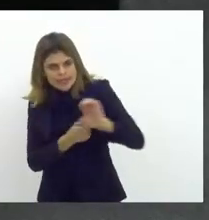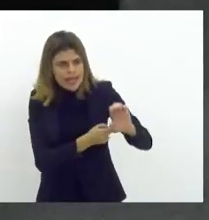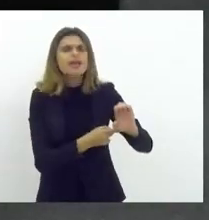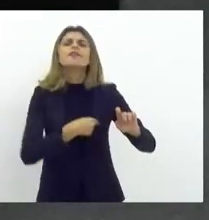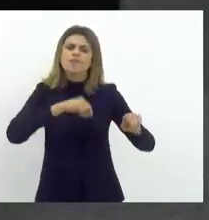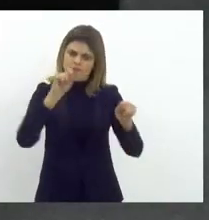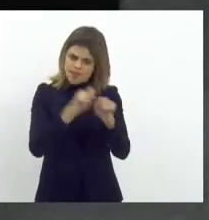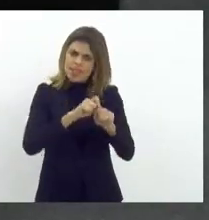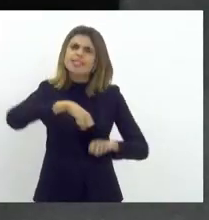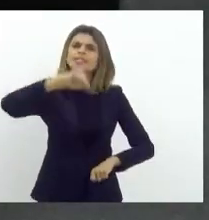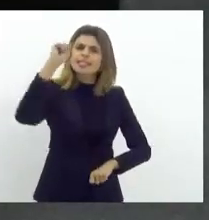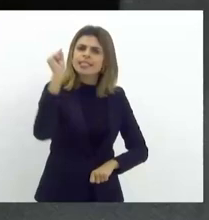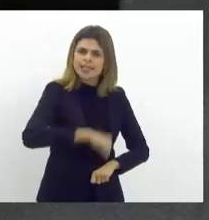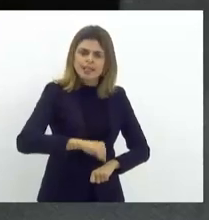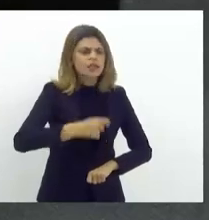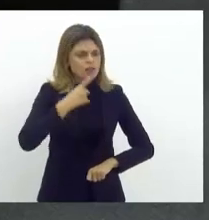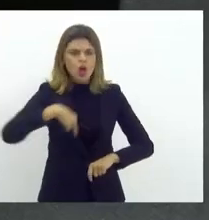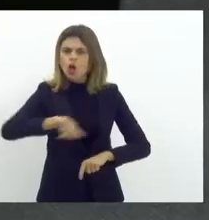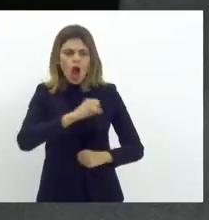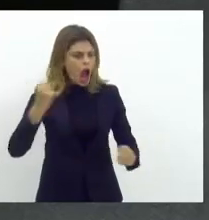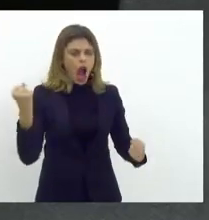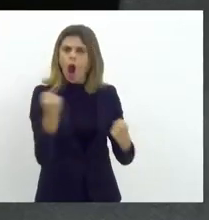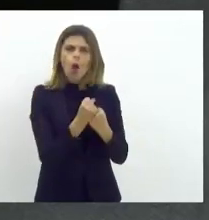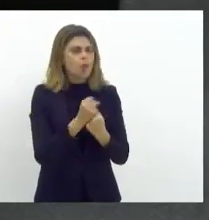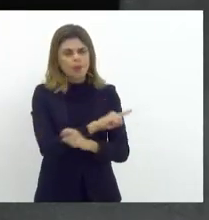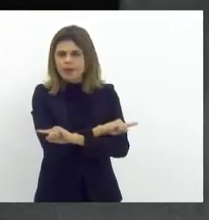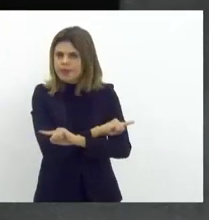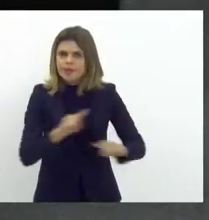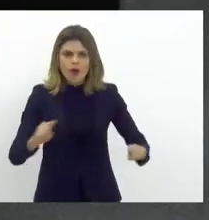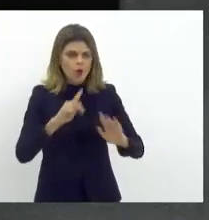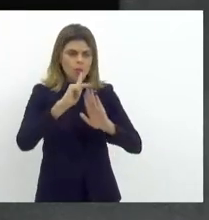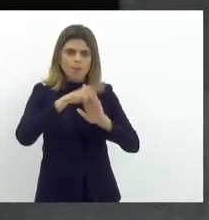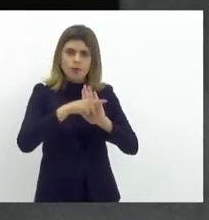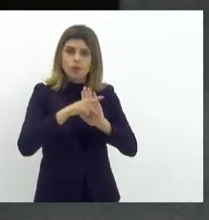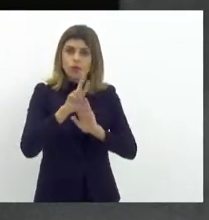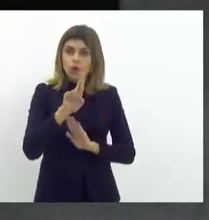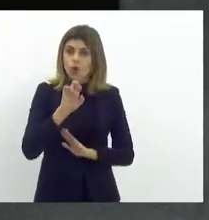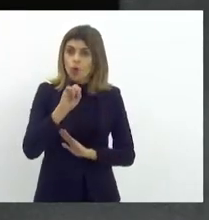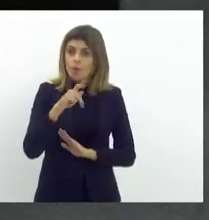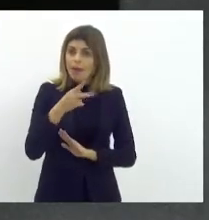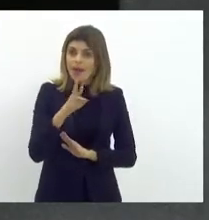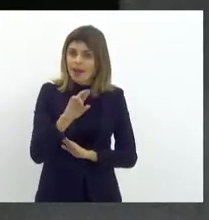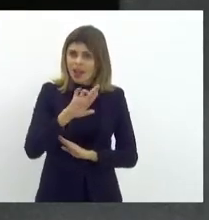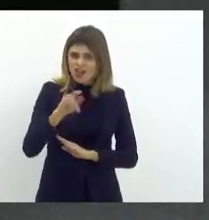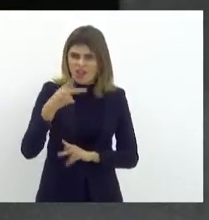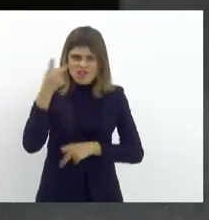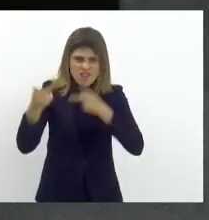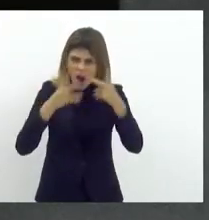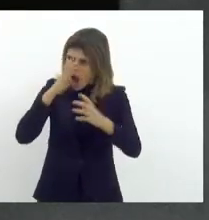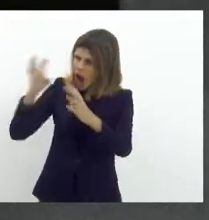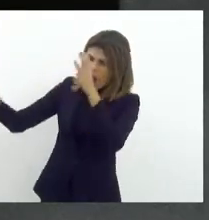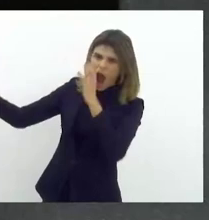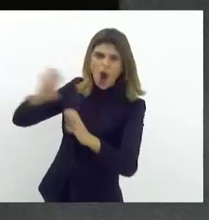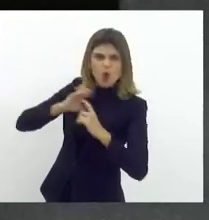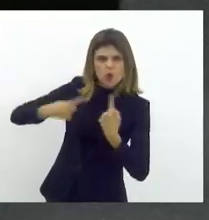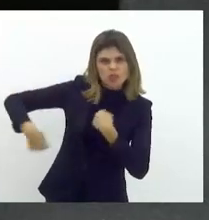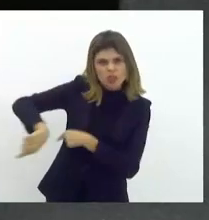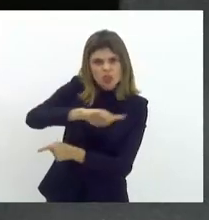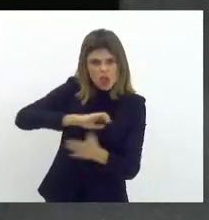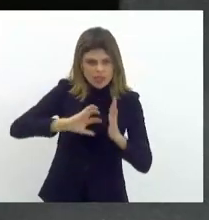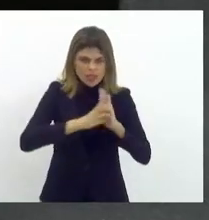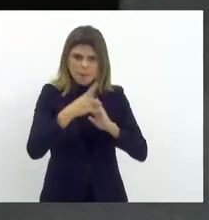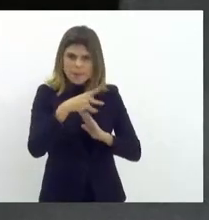foi dito inclusive a gente não apoiava o super-rj Isso é uma mentira desde o primeiro momento